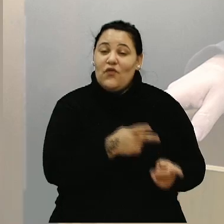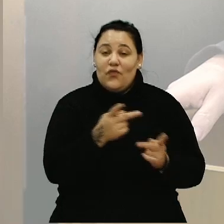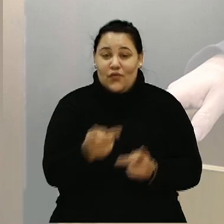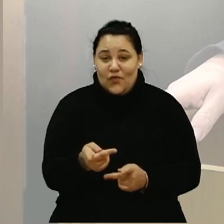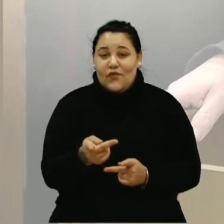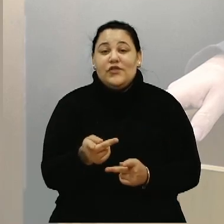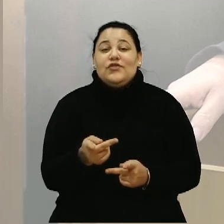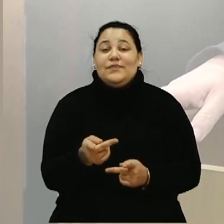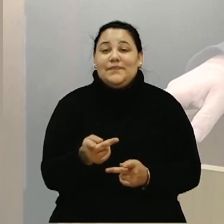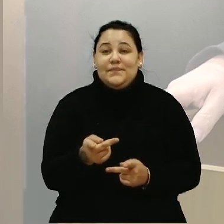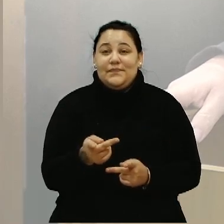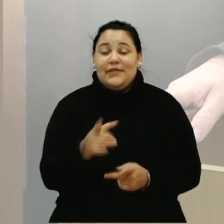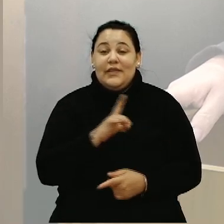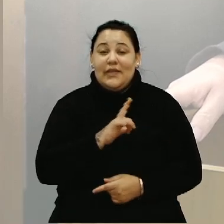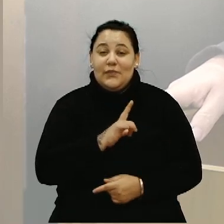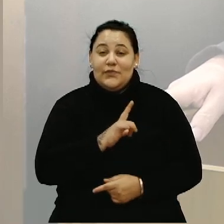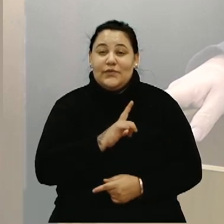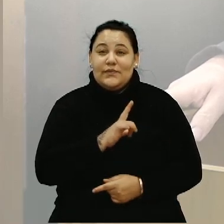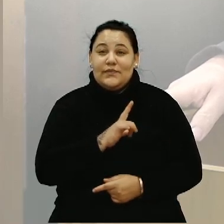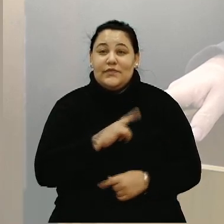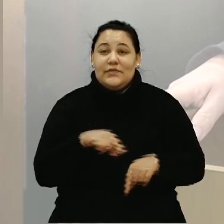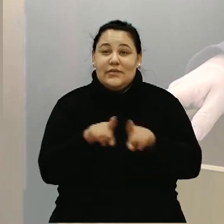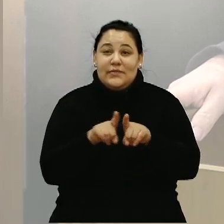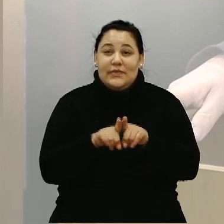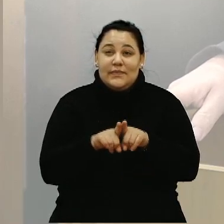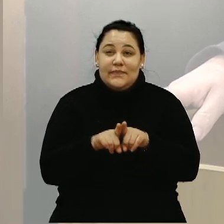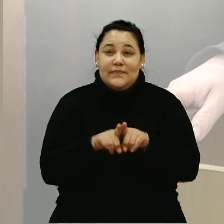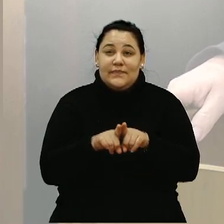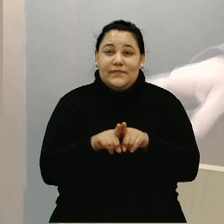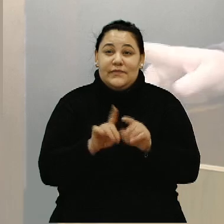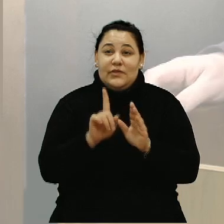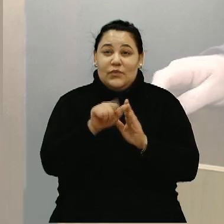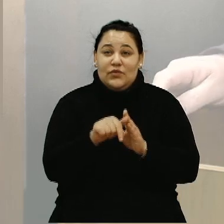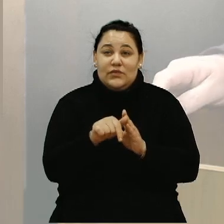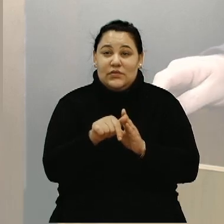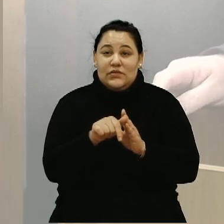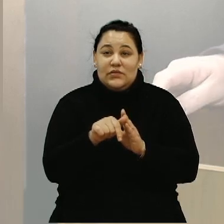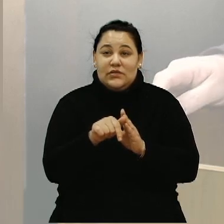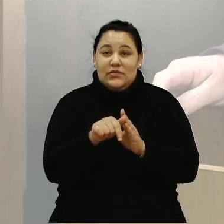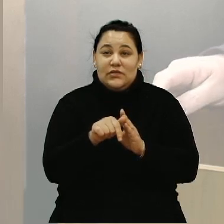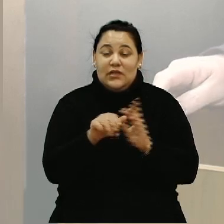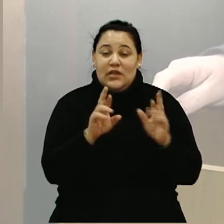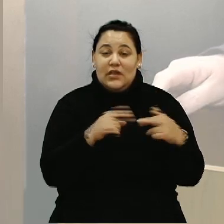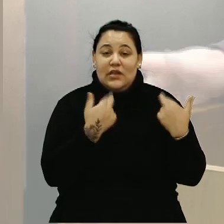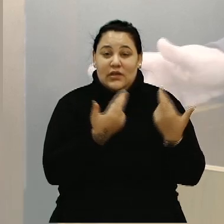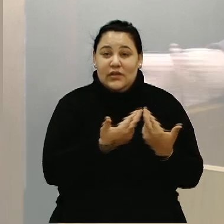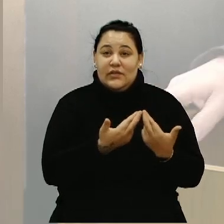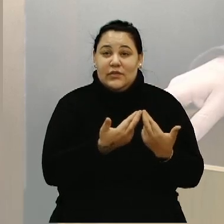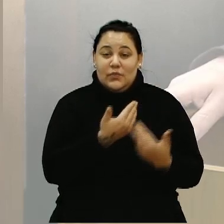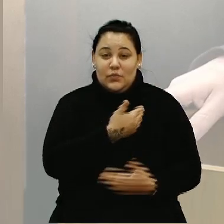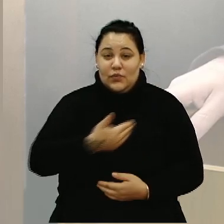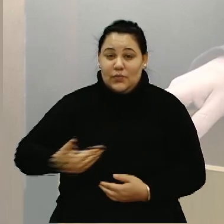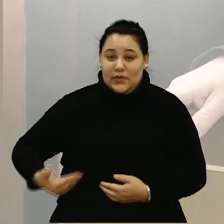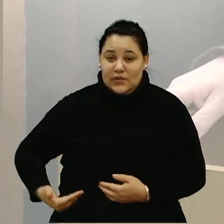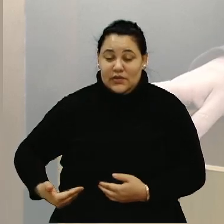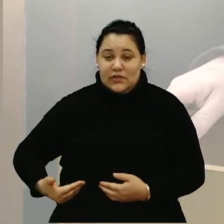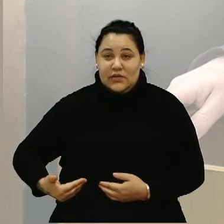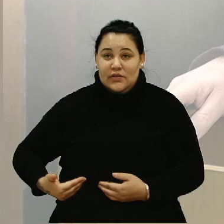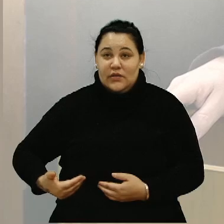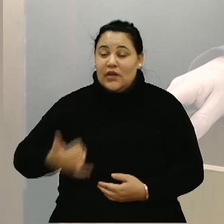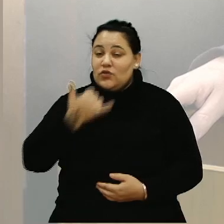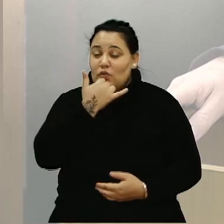esses convites. Temos também logo mais a audiência, a reunião com a secretária